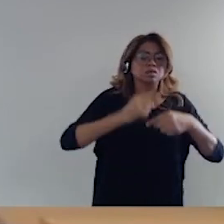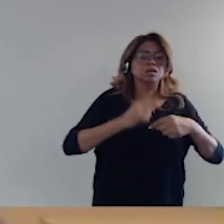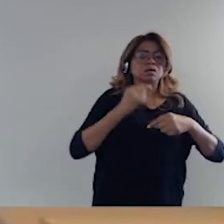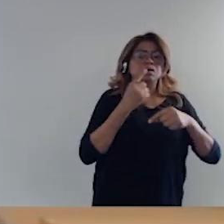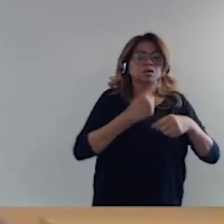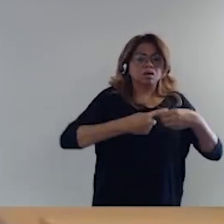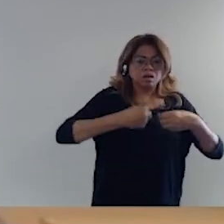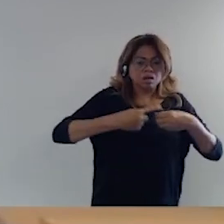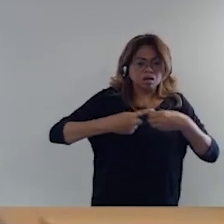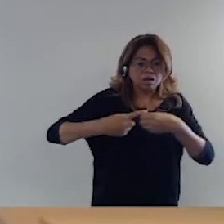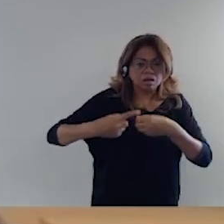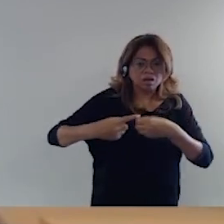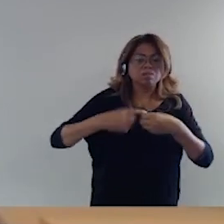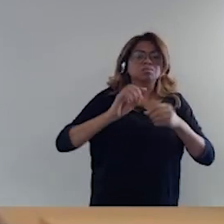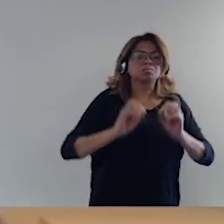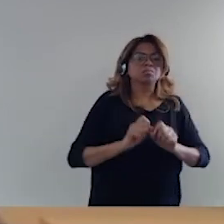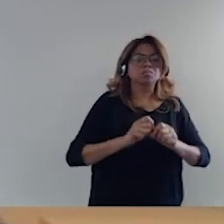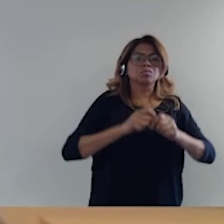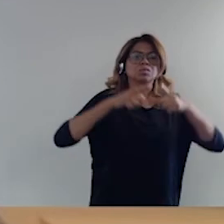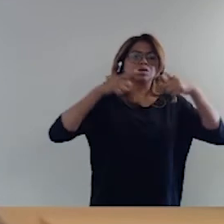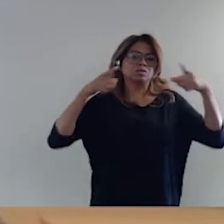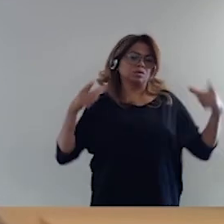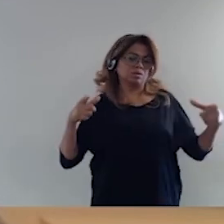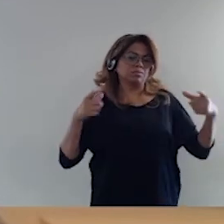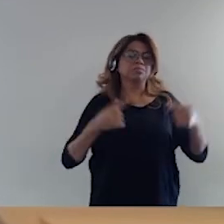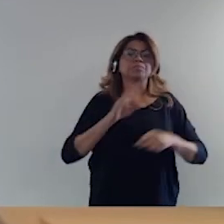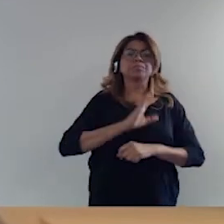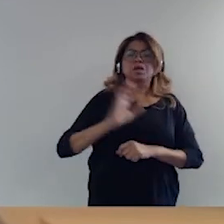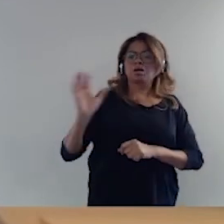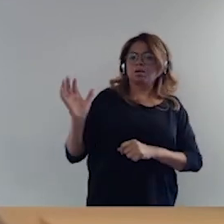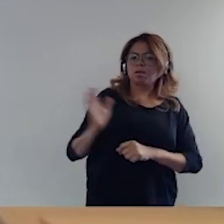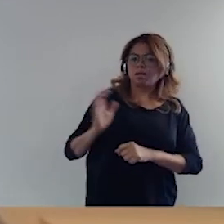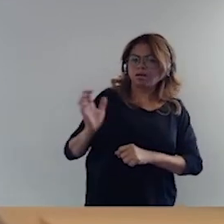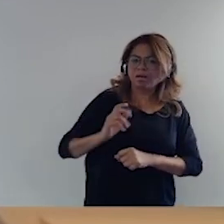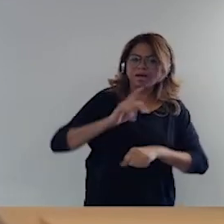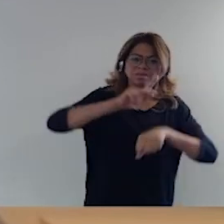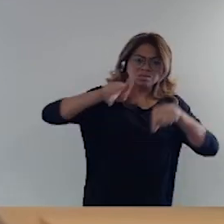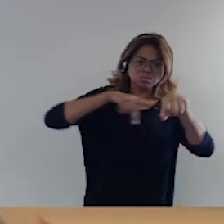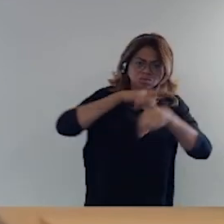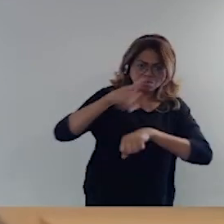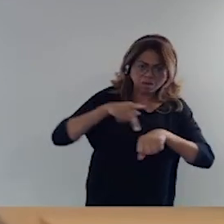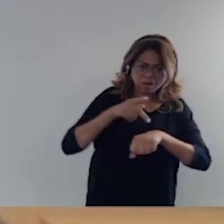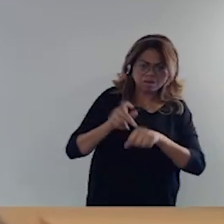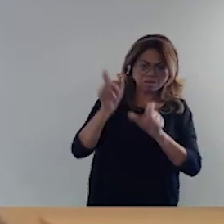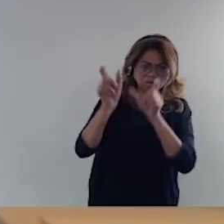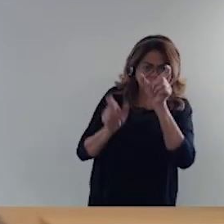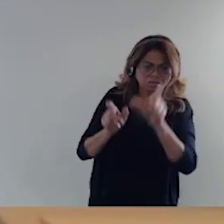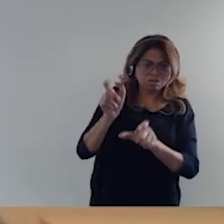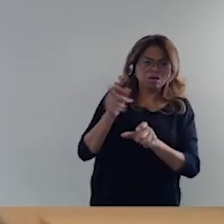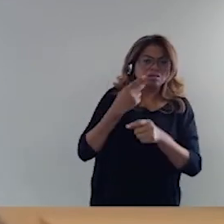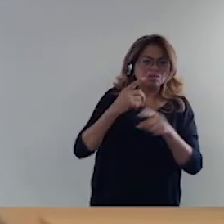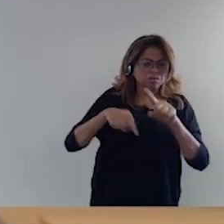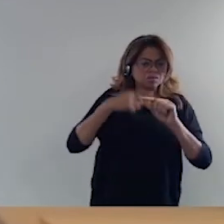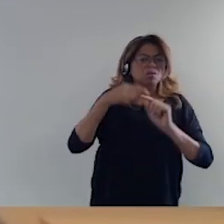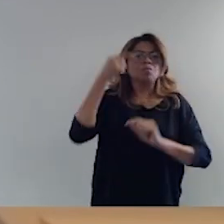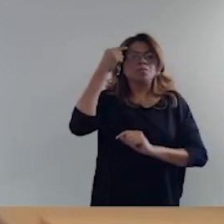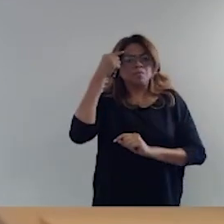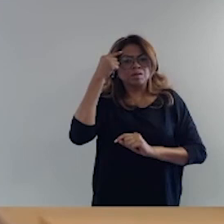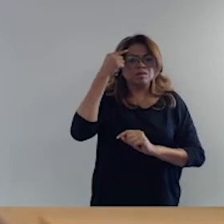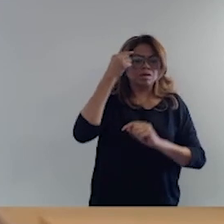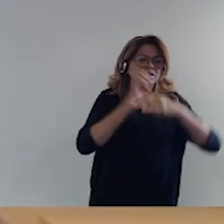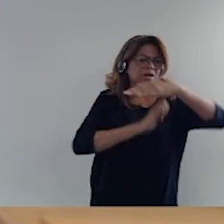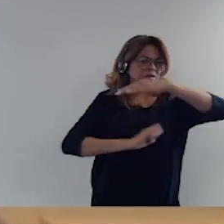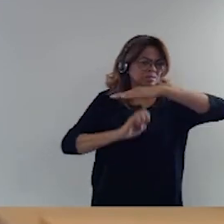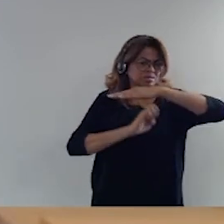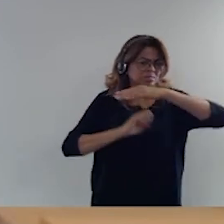povos já não está mais predominantemente em bens físicos. As empresas mais valiosas do mundo